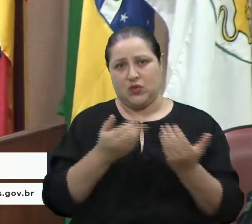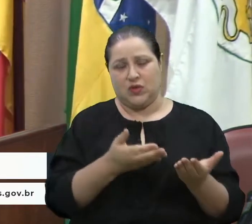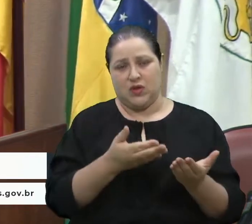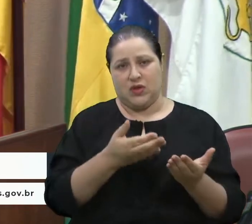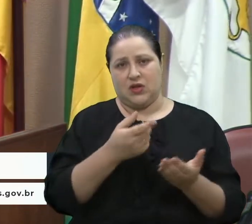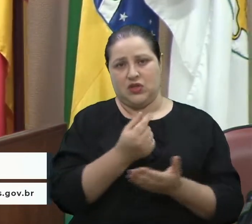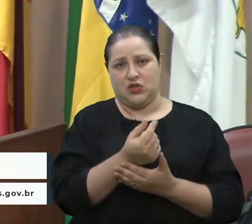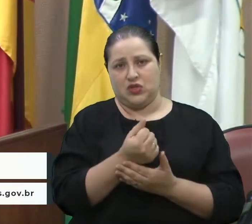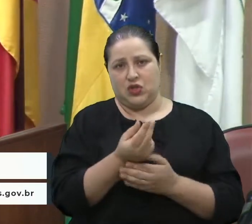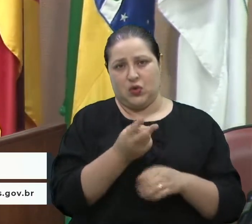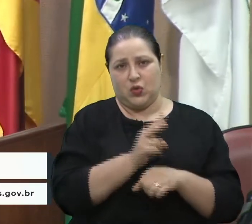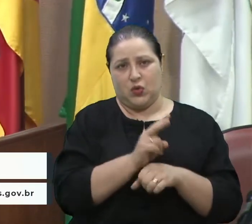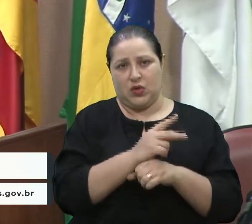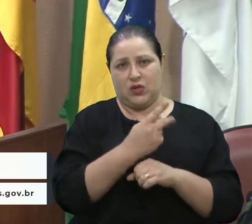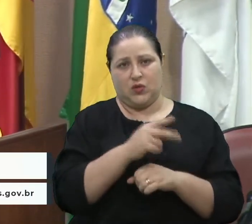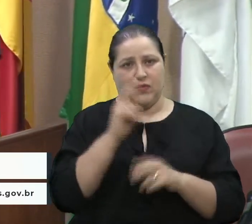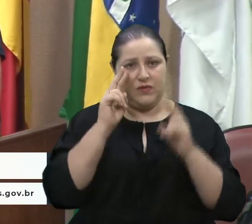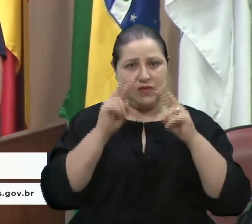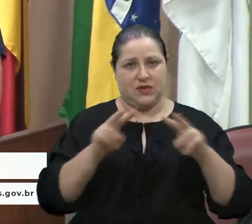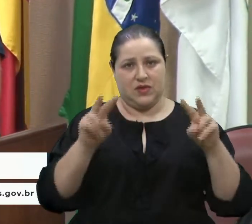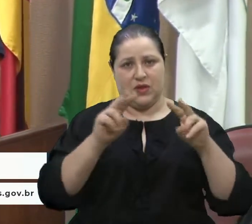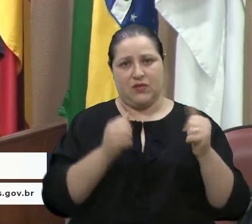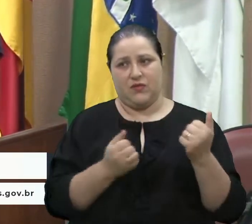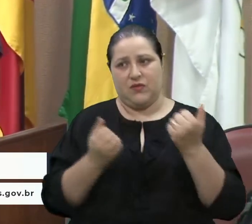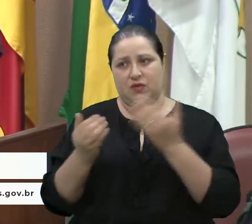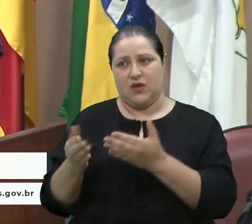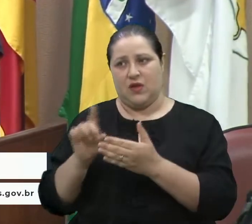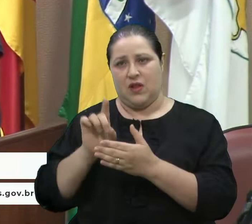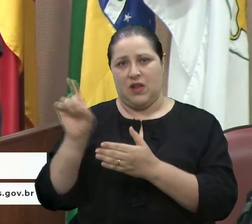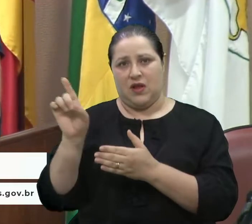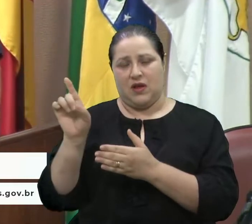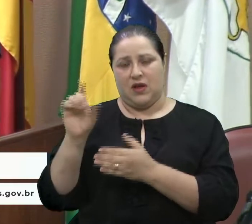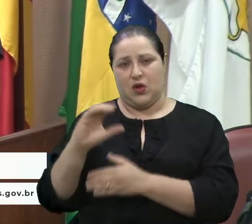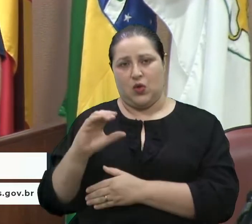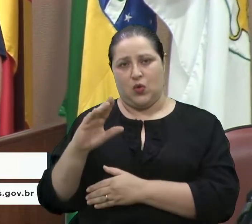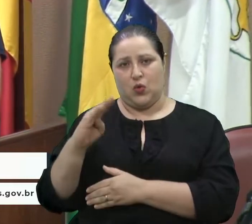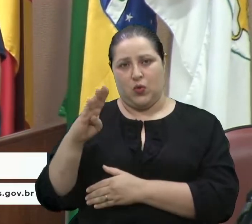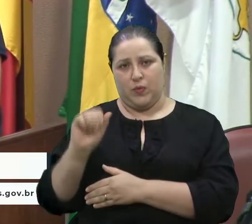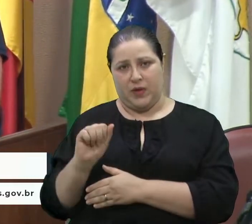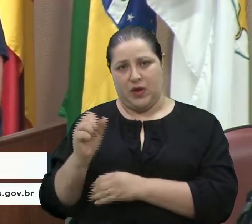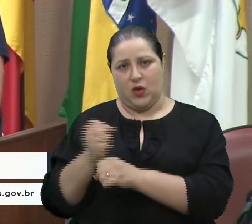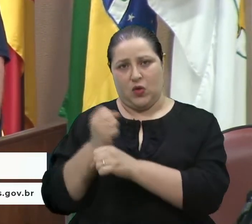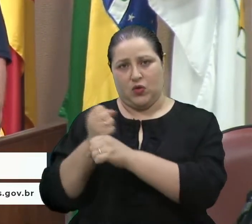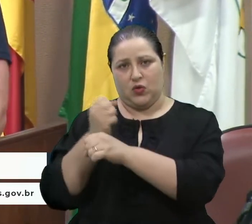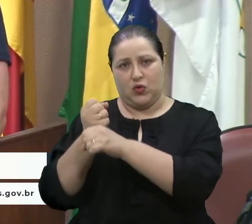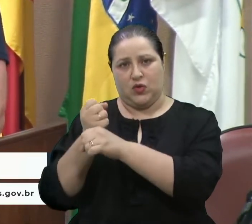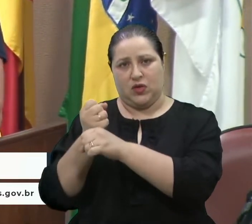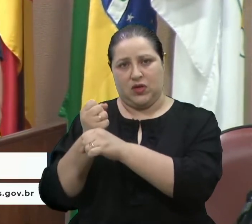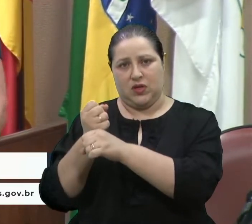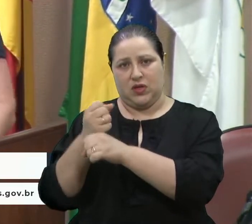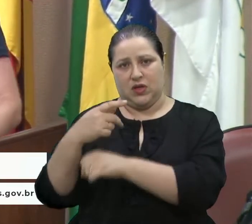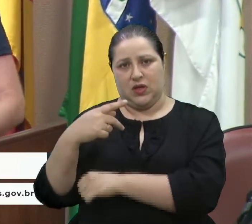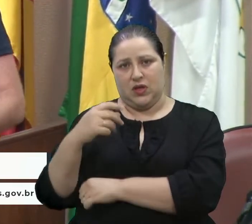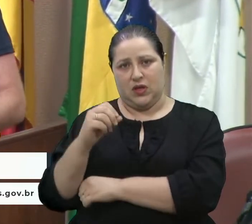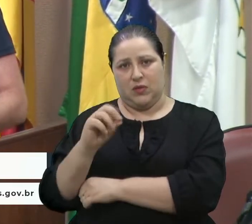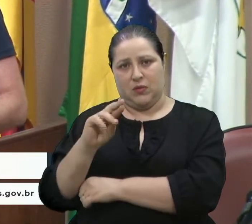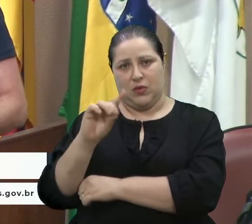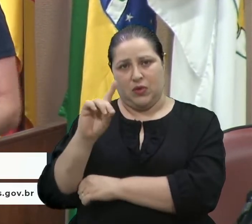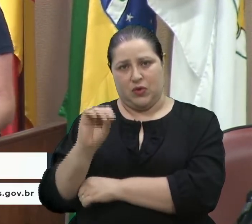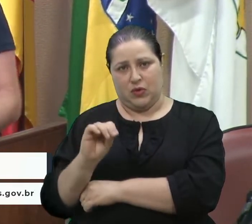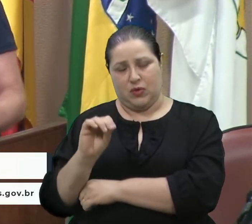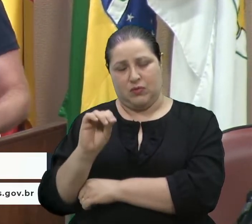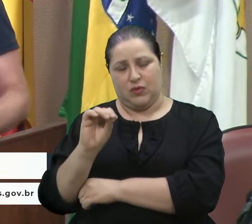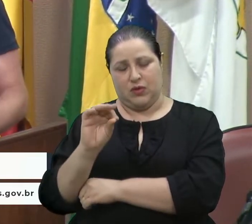para cuidar da sua visão, e foi dado lá para Cuba para construir um porto, que a garantia era charutos. Esse baita governo que o senhor defende,